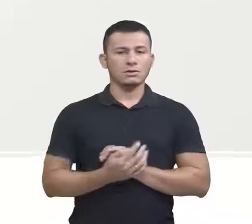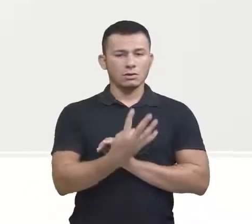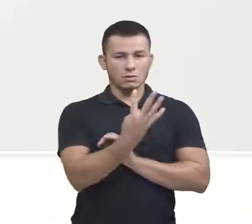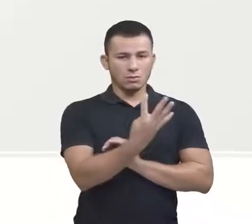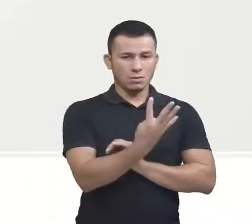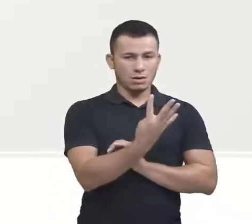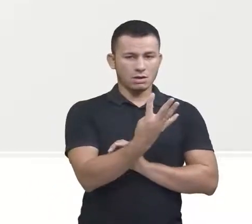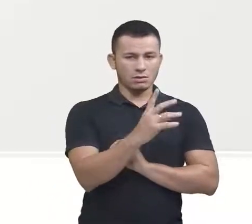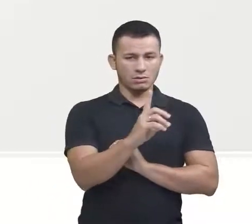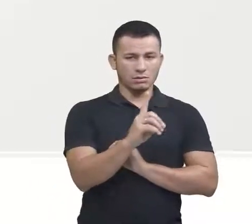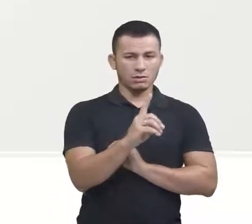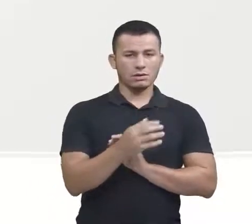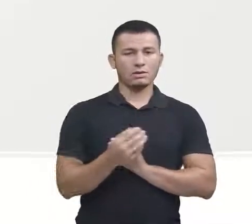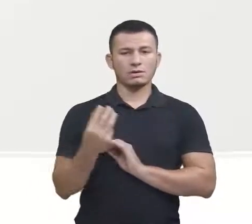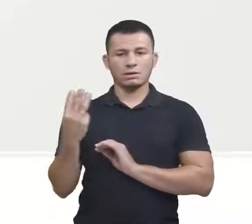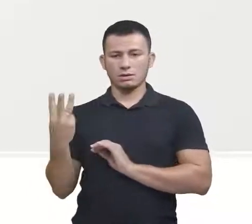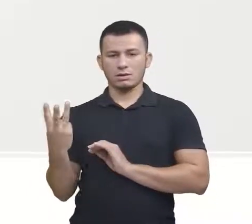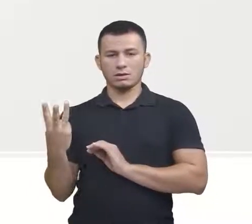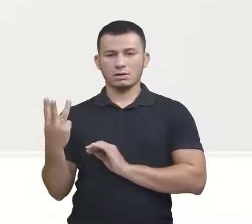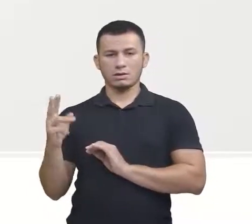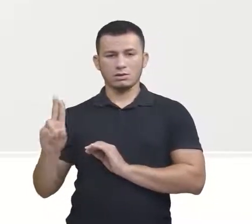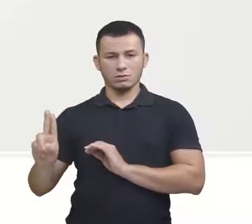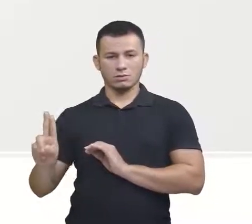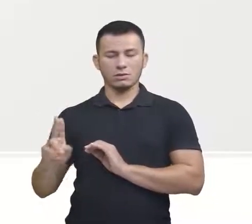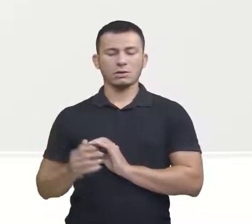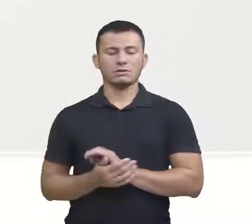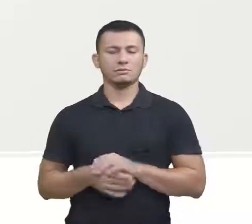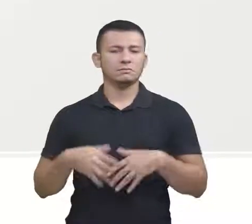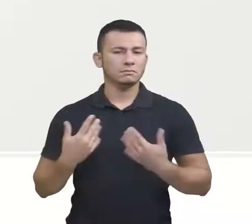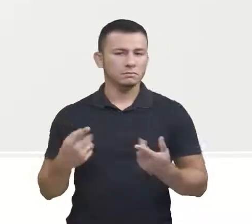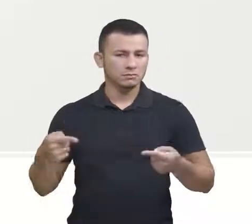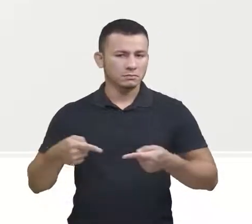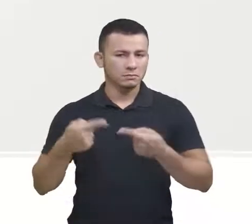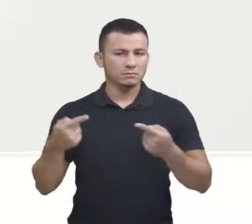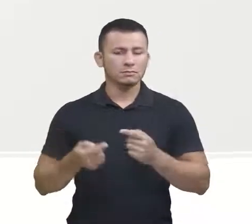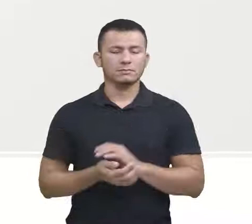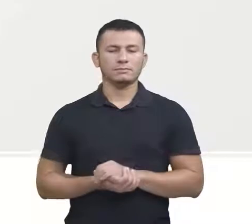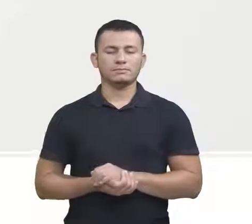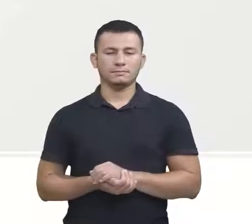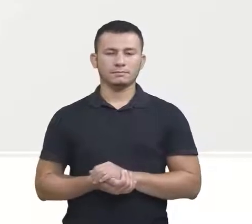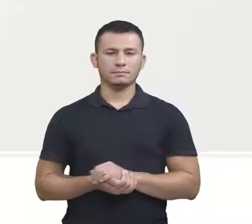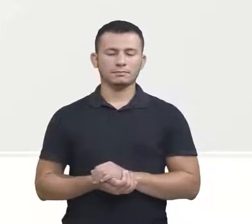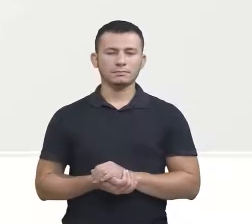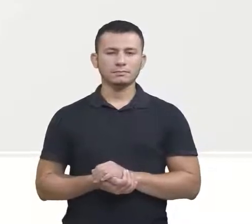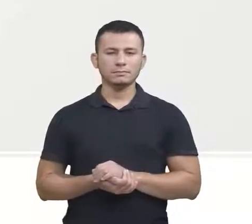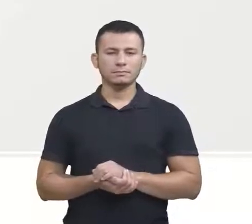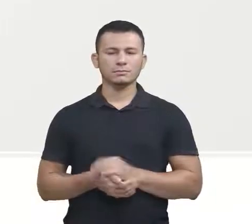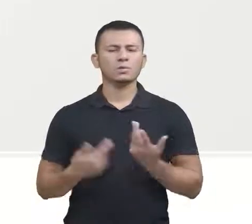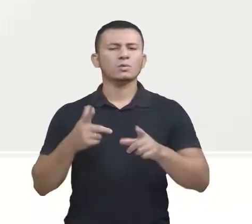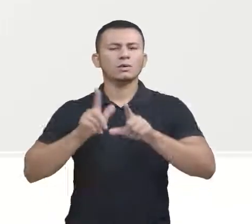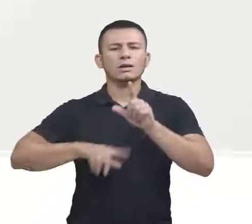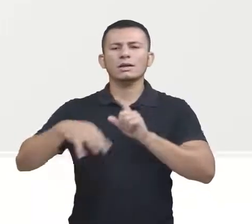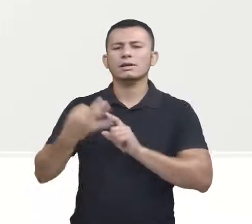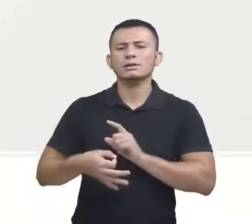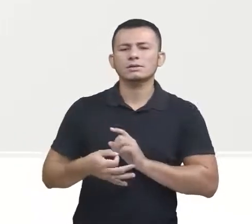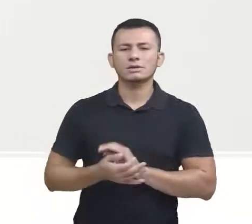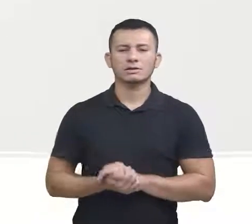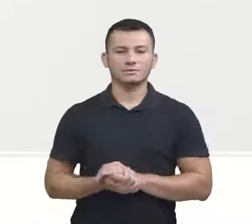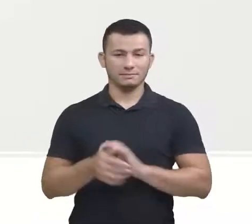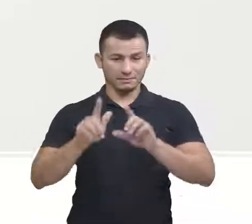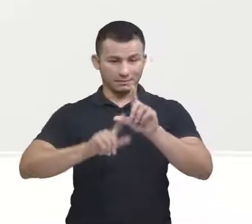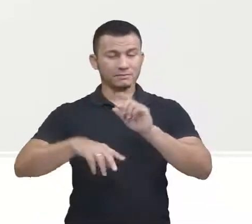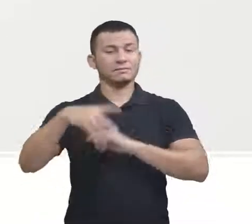dezenas e 3 unidades e e eu vou ter letra de